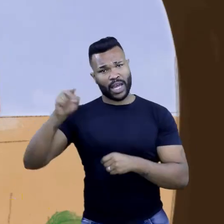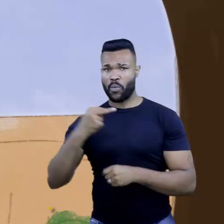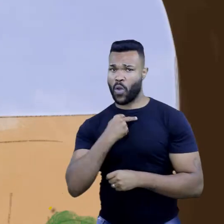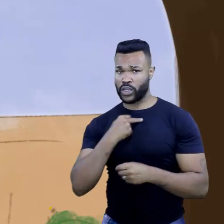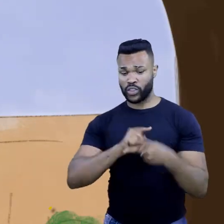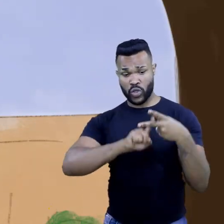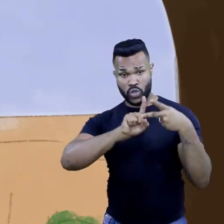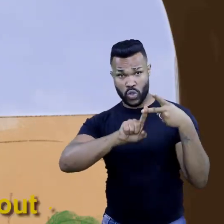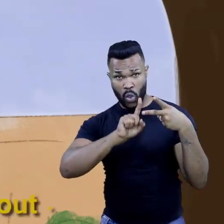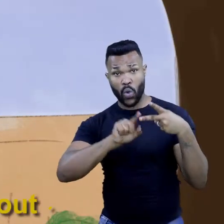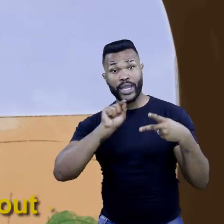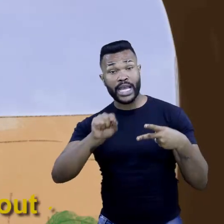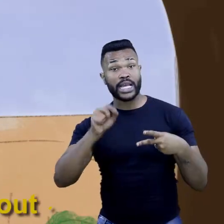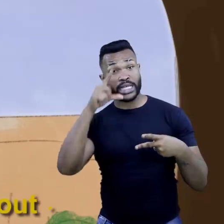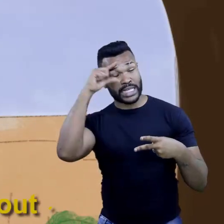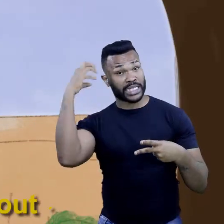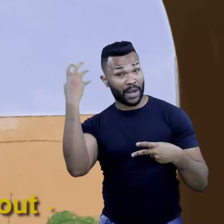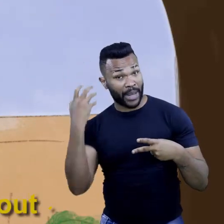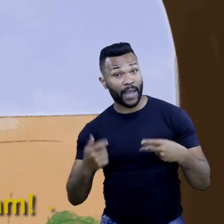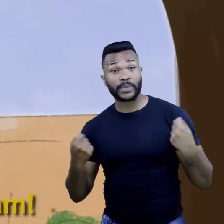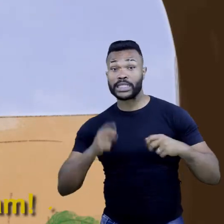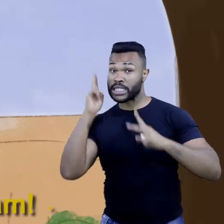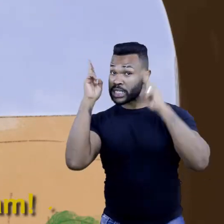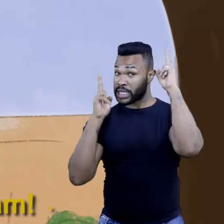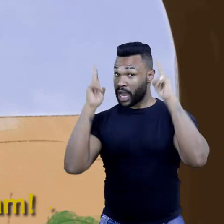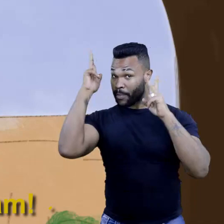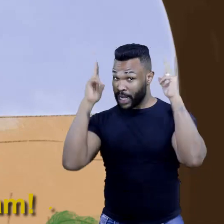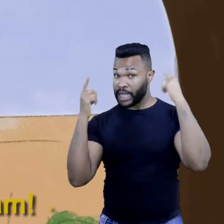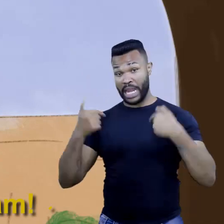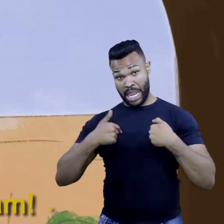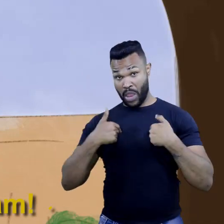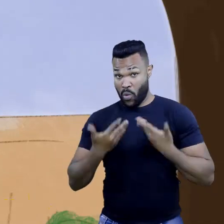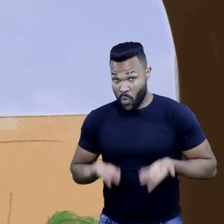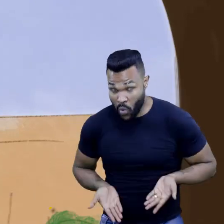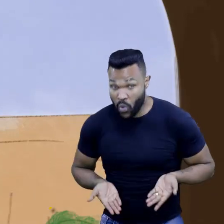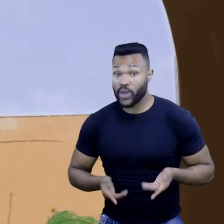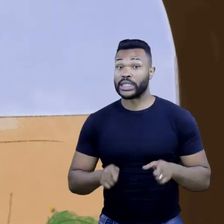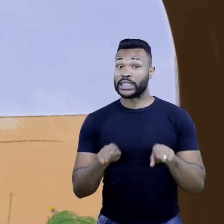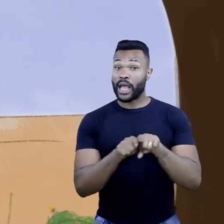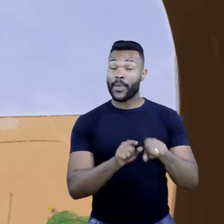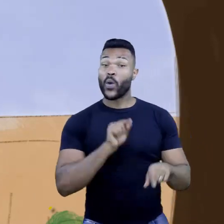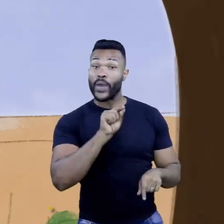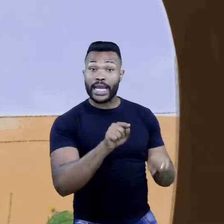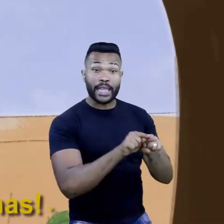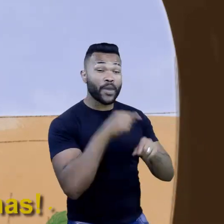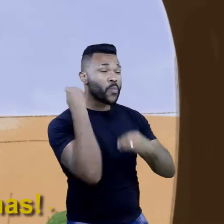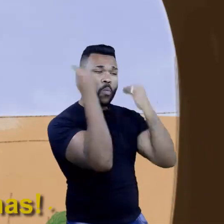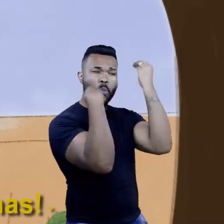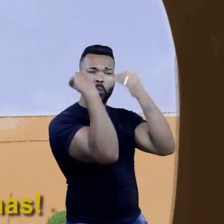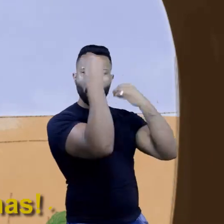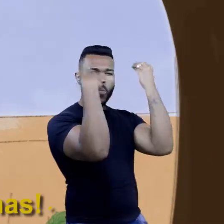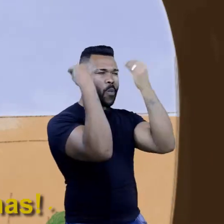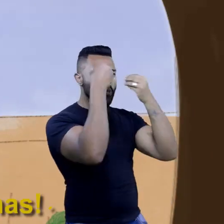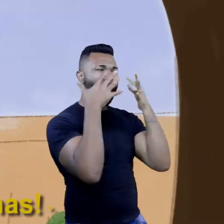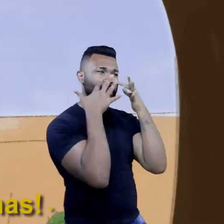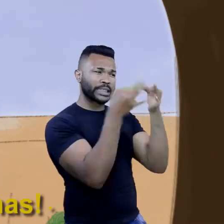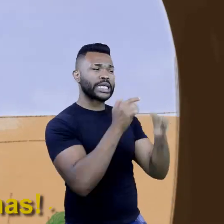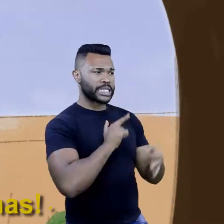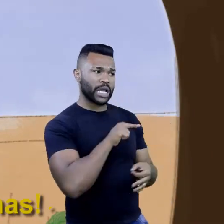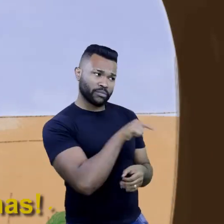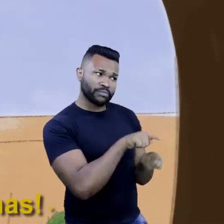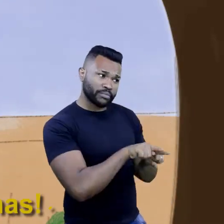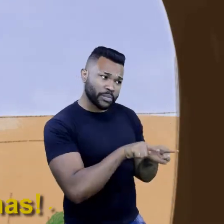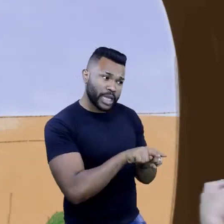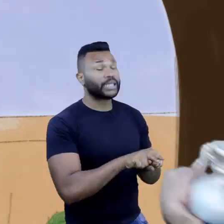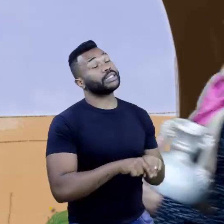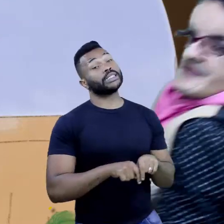casa. 2. A stripperella não pode ficar sem o cabeleireiro babadeiro que eu sou. E muito menos sem o maquiador mega antenado que ela